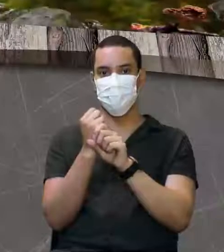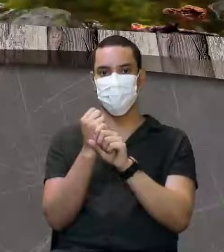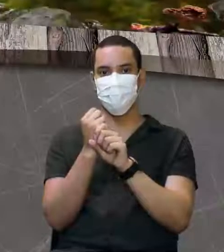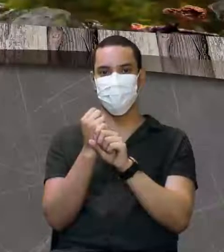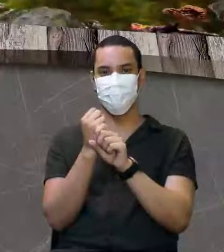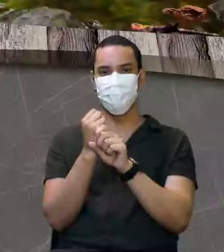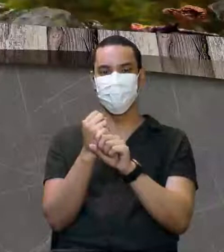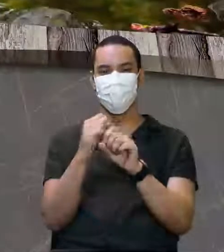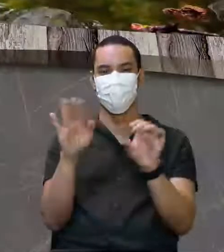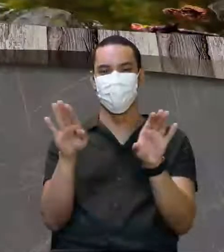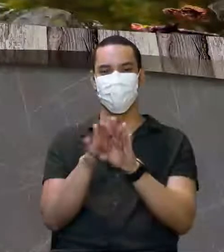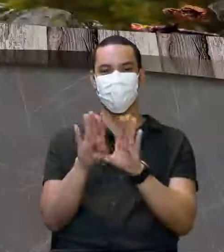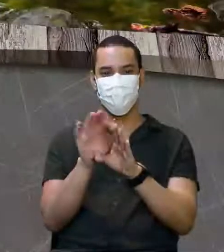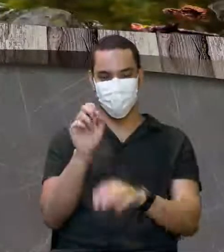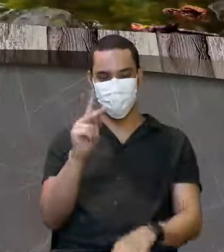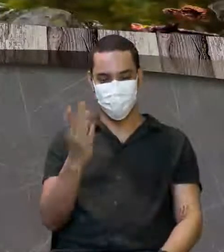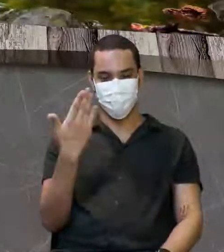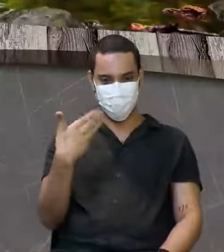ok,